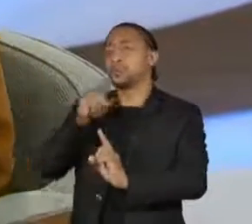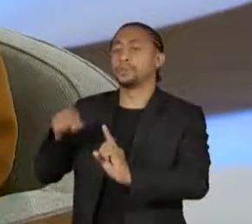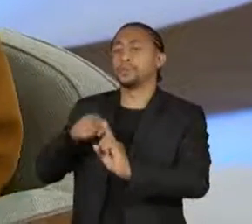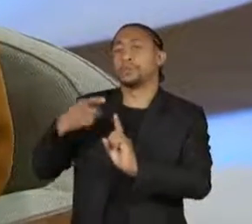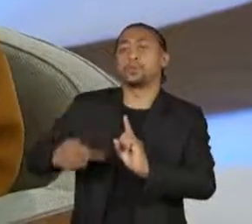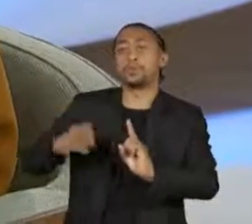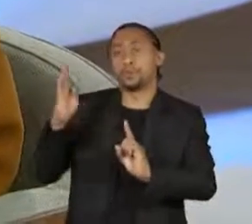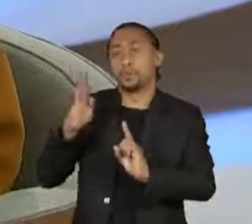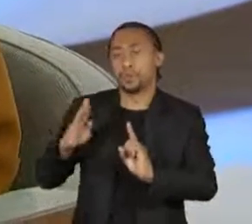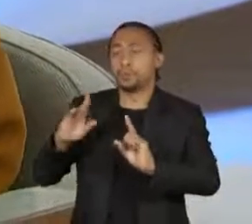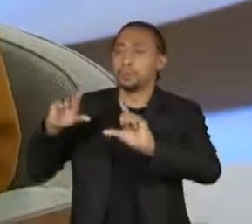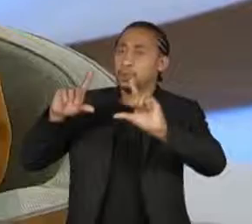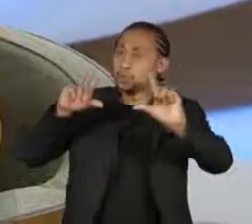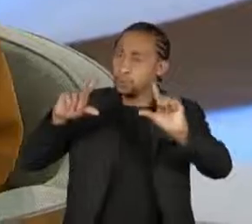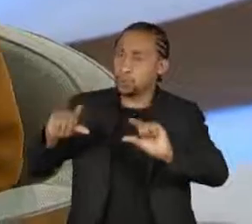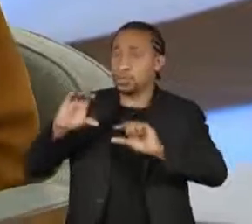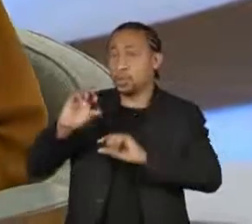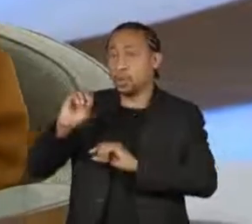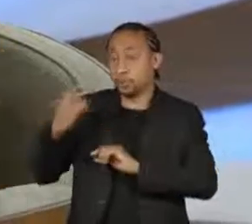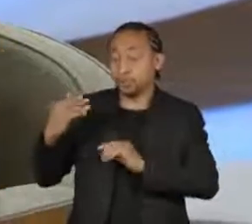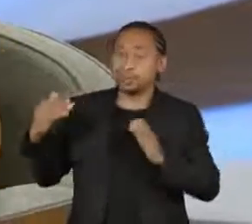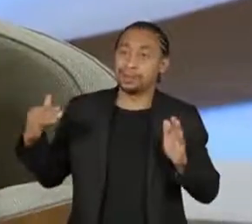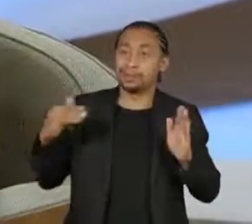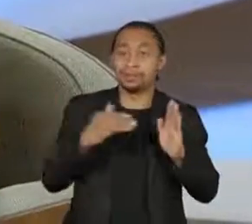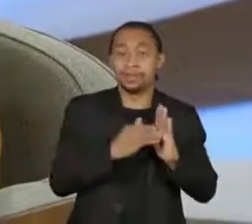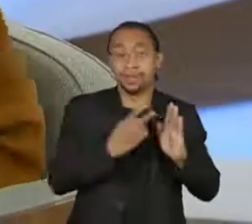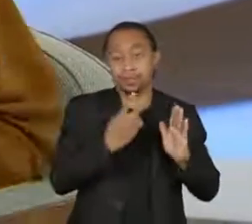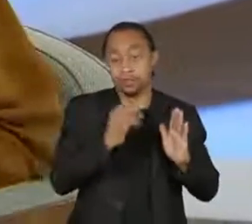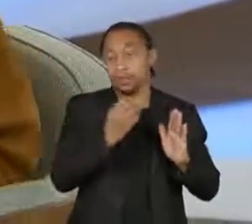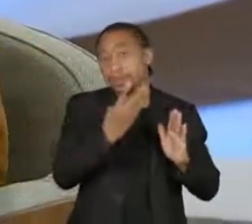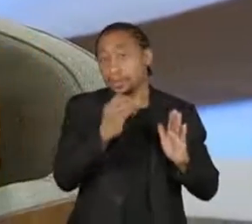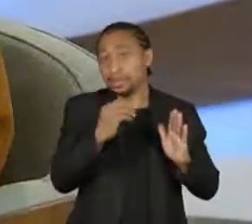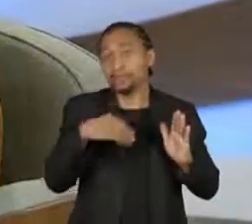para dar a sua contribuição 2030, 2050 e assim